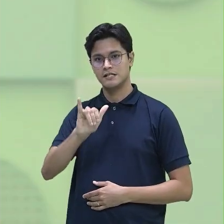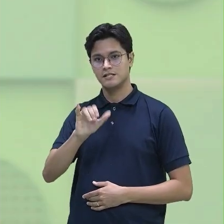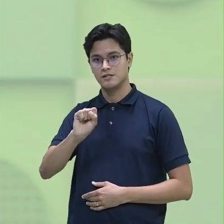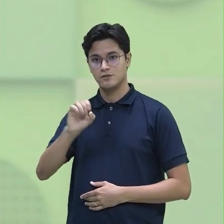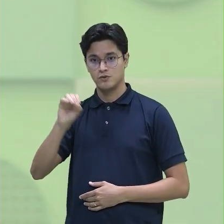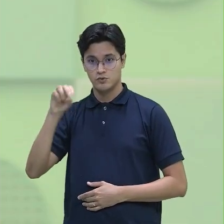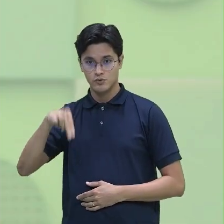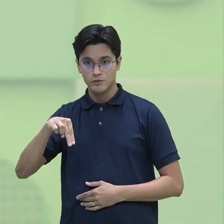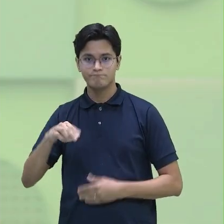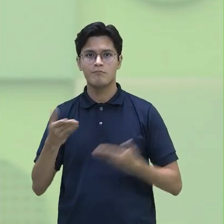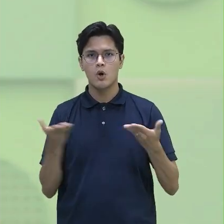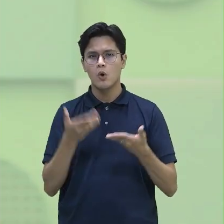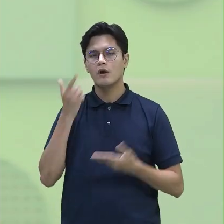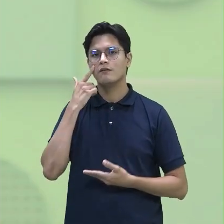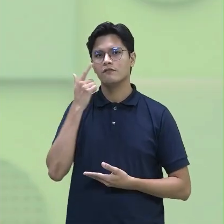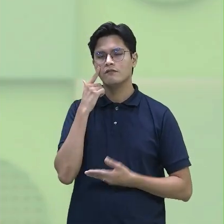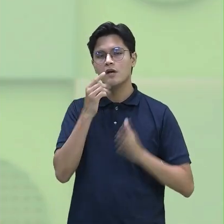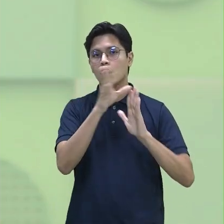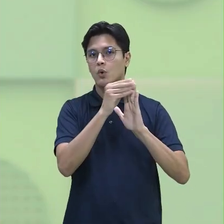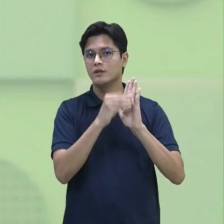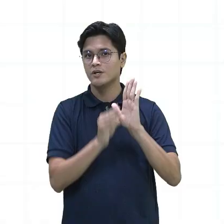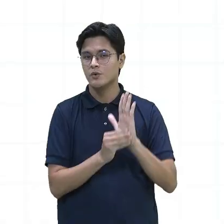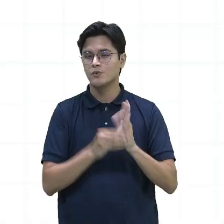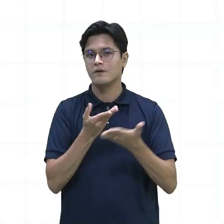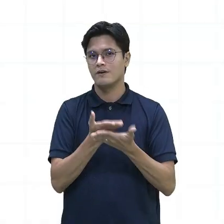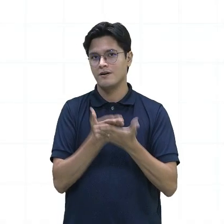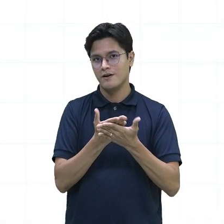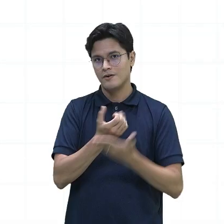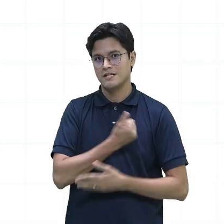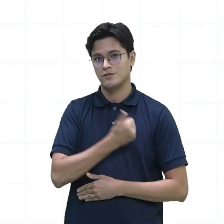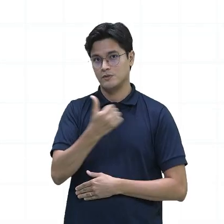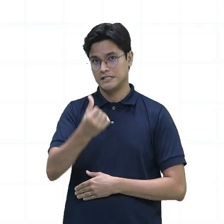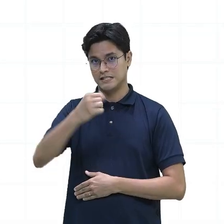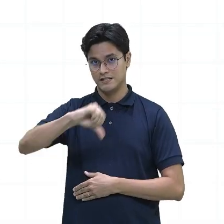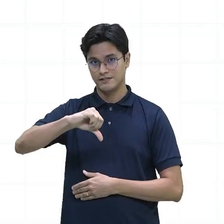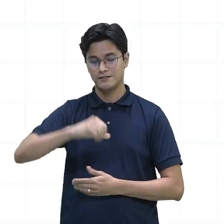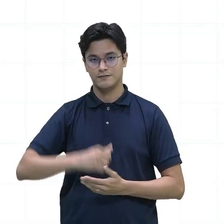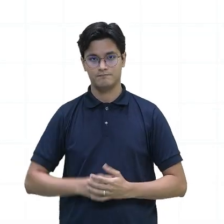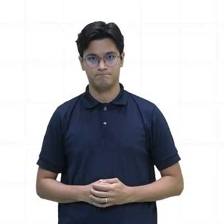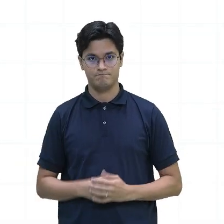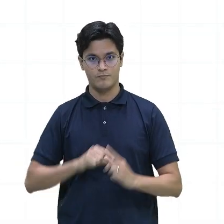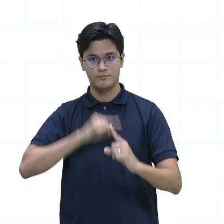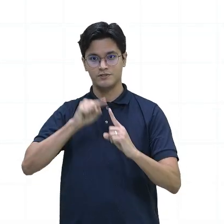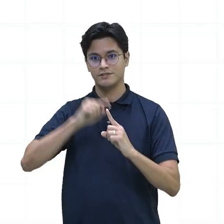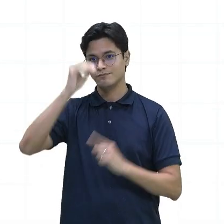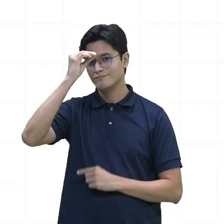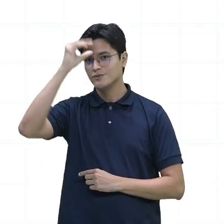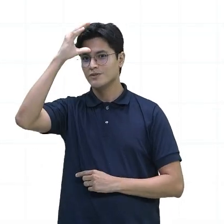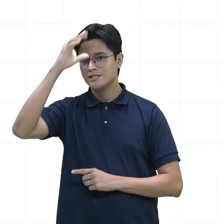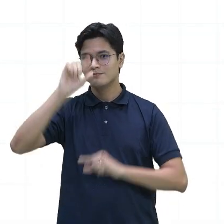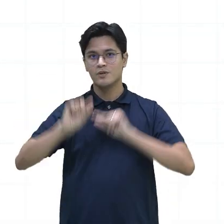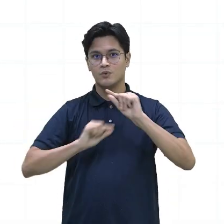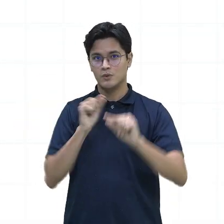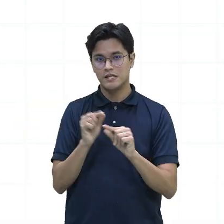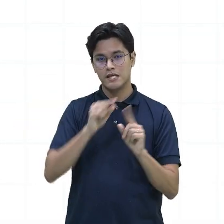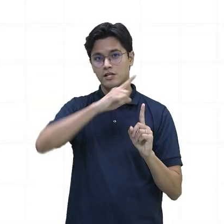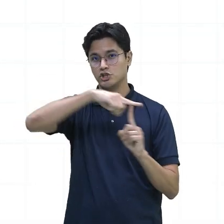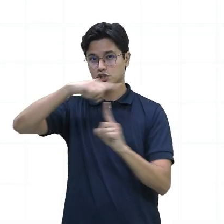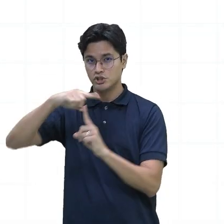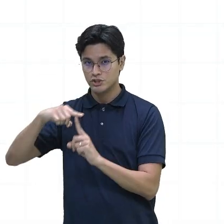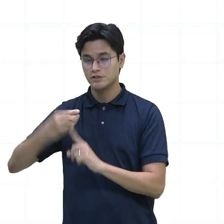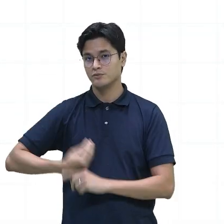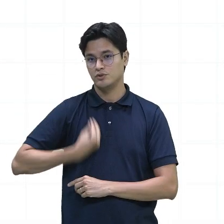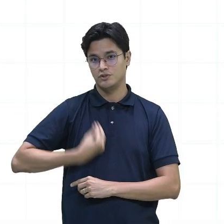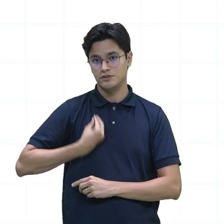aí o que temos na nossa aula 19. Objeto de conhecimento, classificação dos seres vivos,